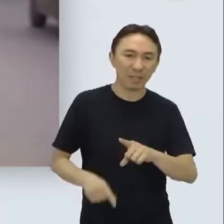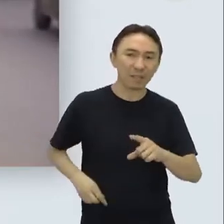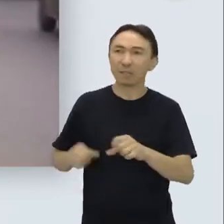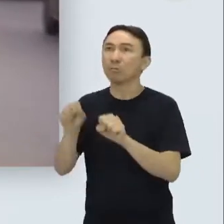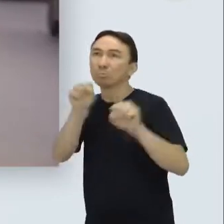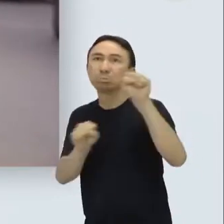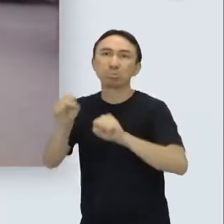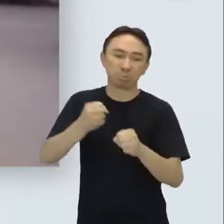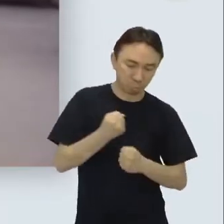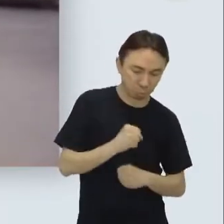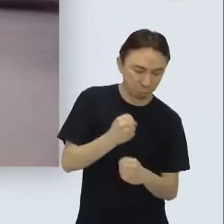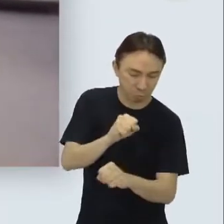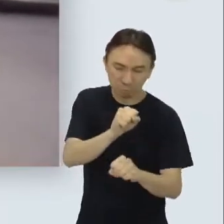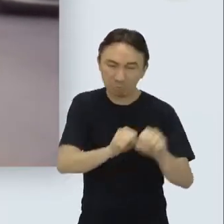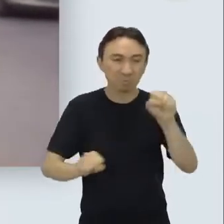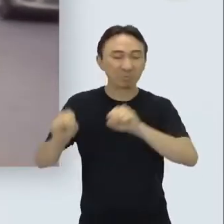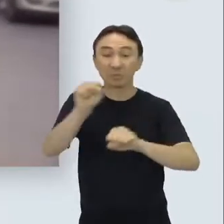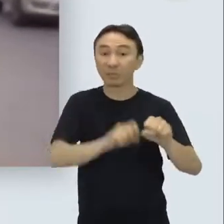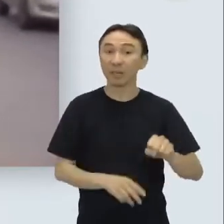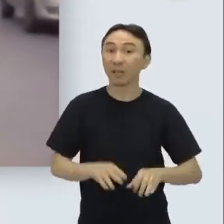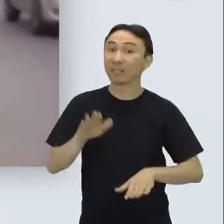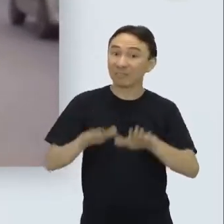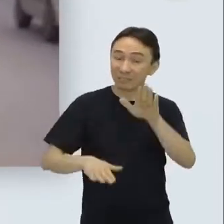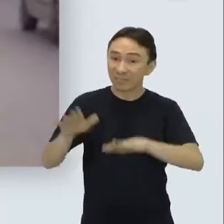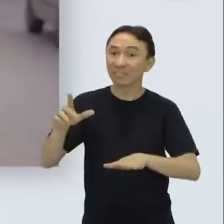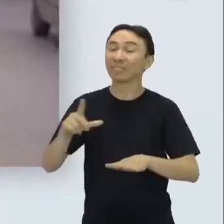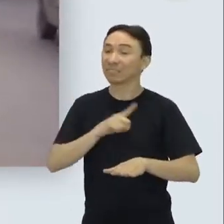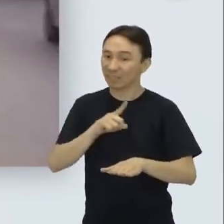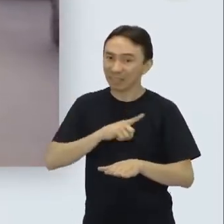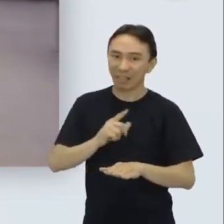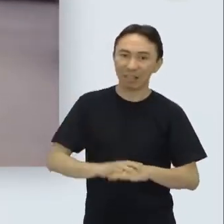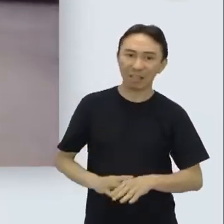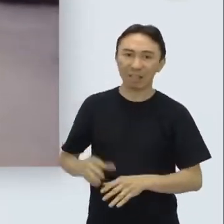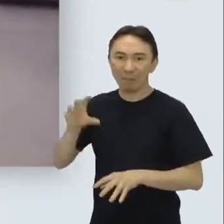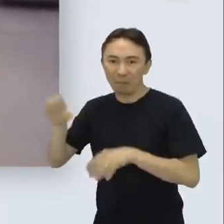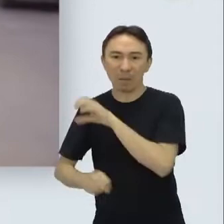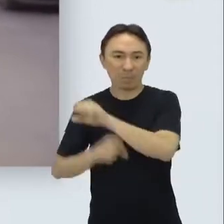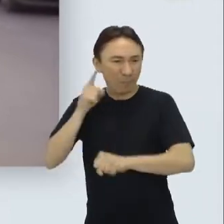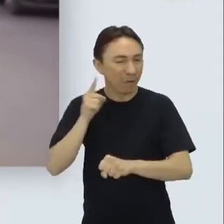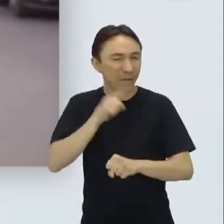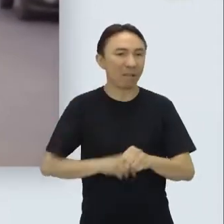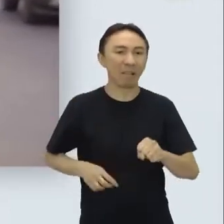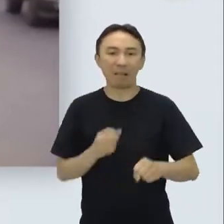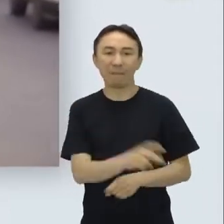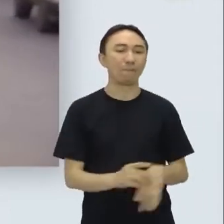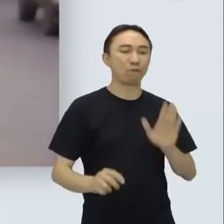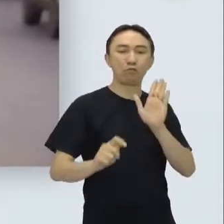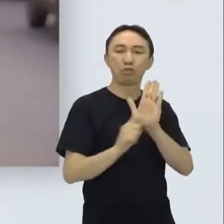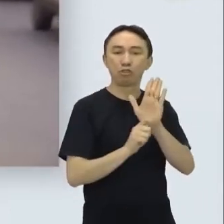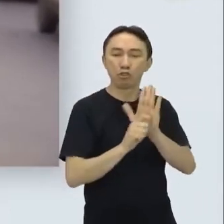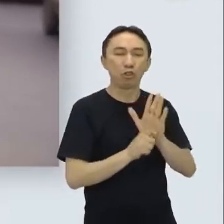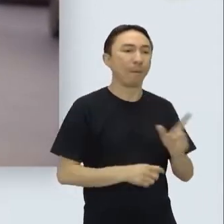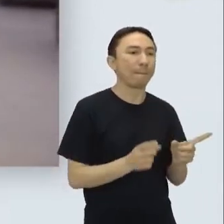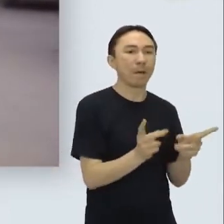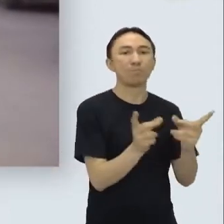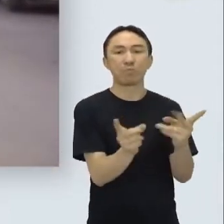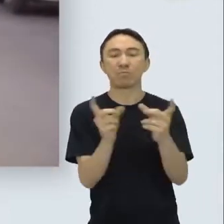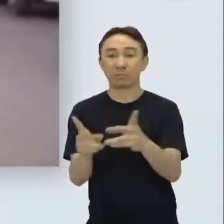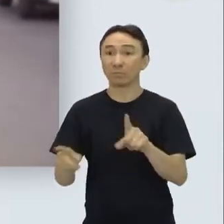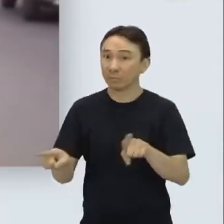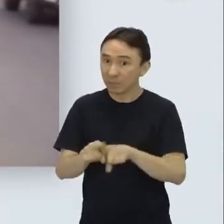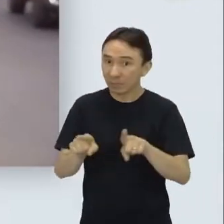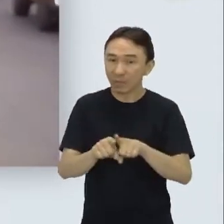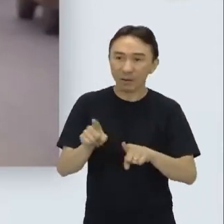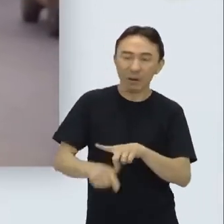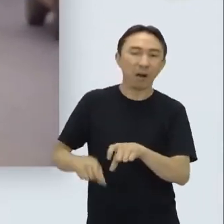casos extremos, os menores são aliciados para o tráfico de drogas e para a exploração sexual. Para tentar mudar essa realidade,